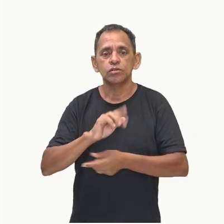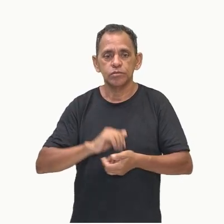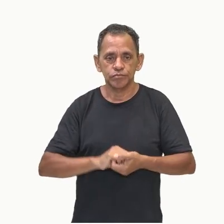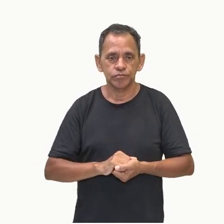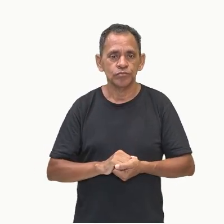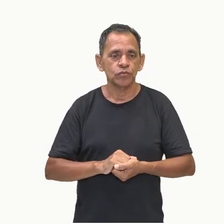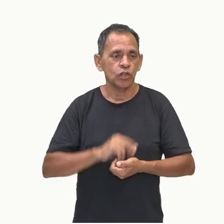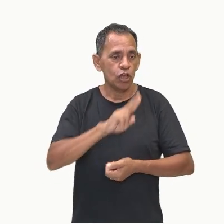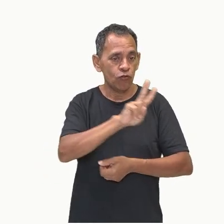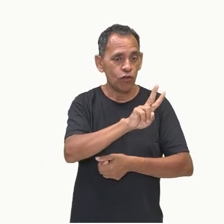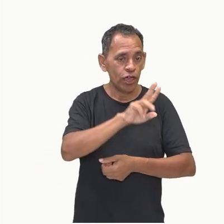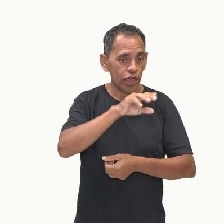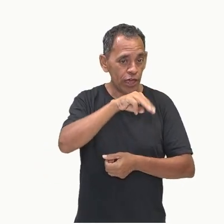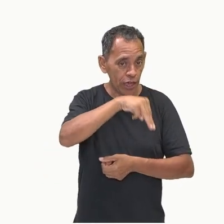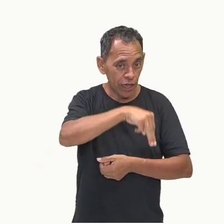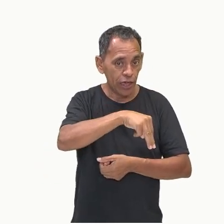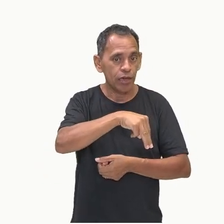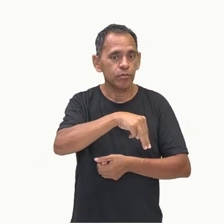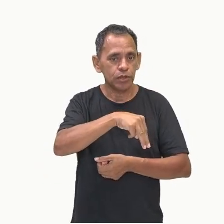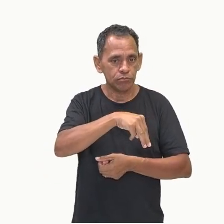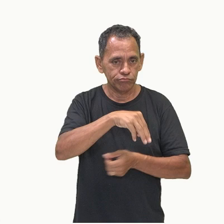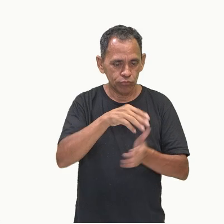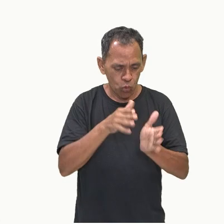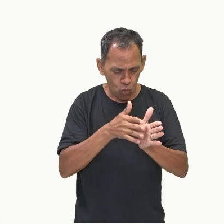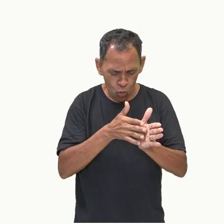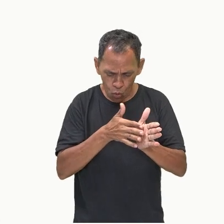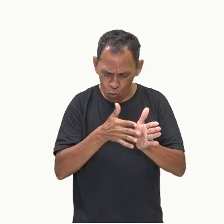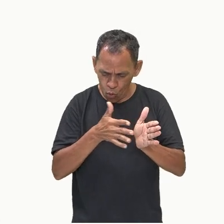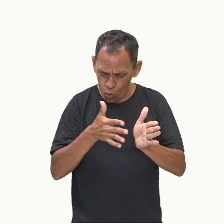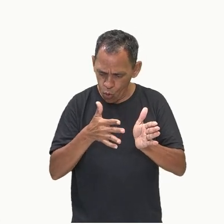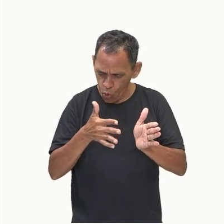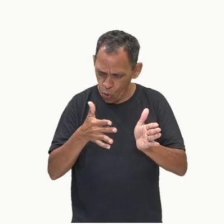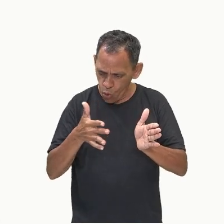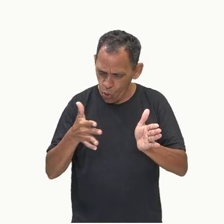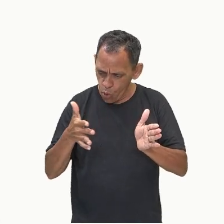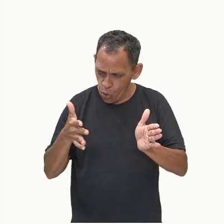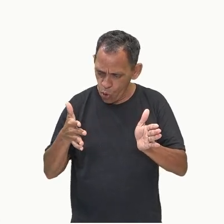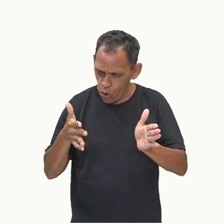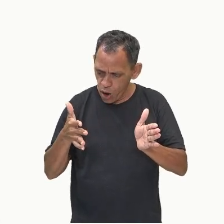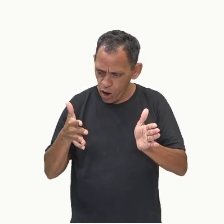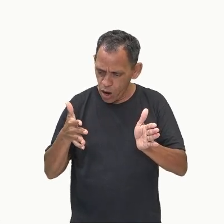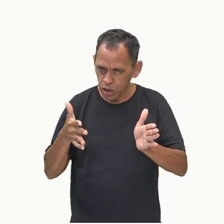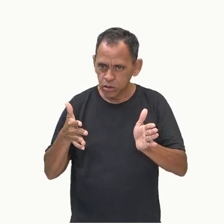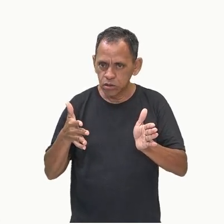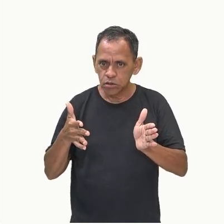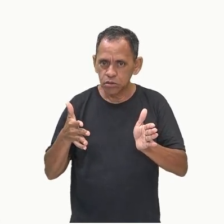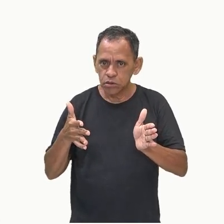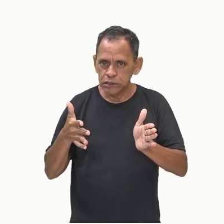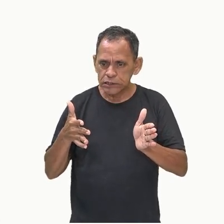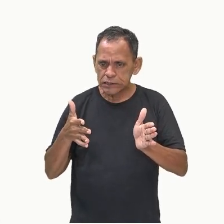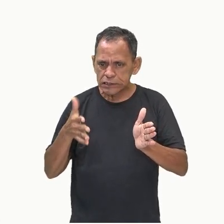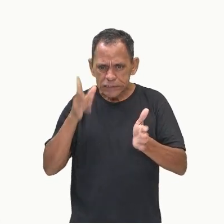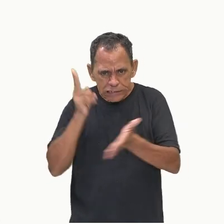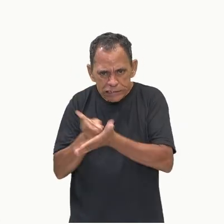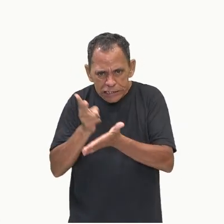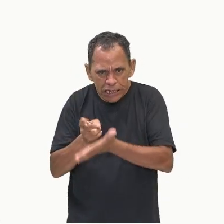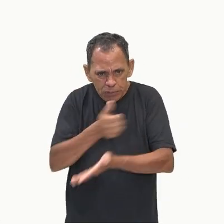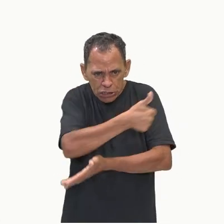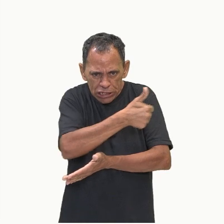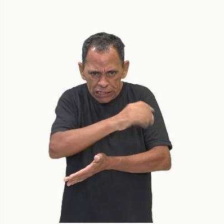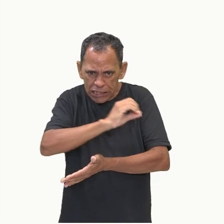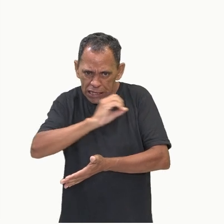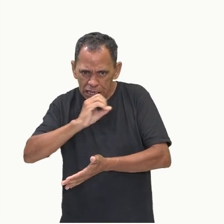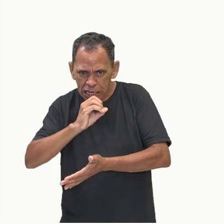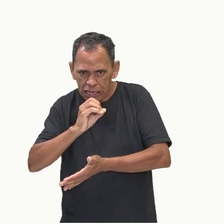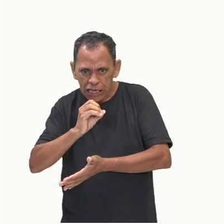média dele aí ao ao longo da trajetória ele não vai ter sempre 100 km/h tá gente ao